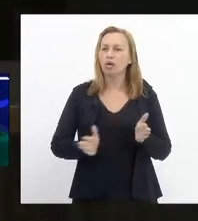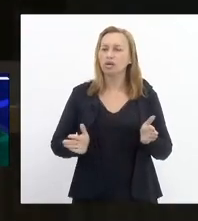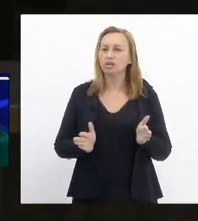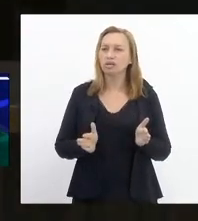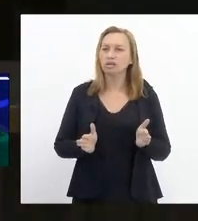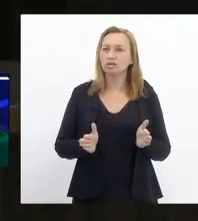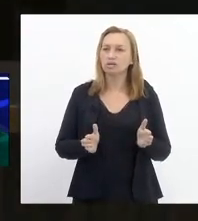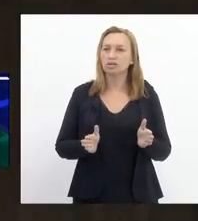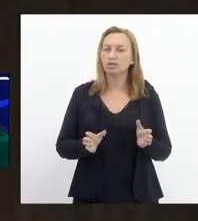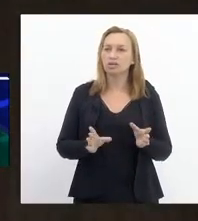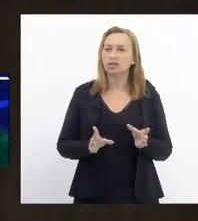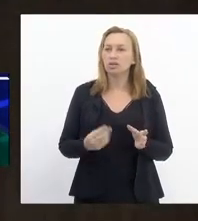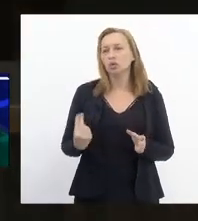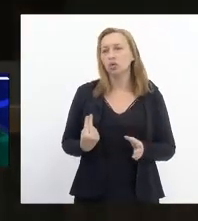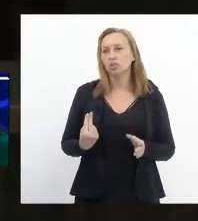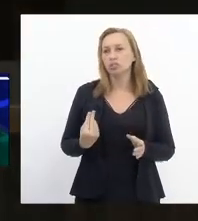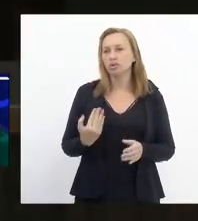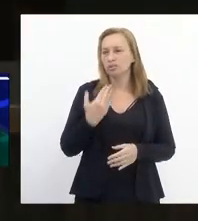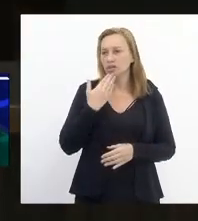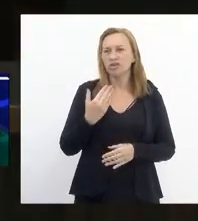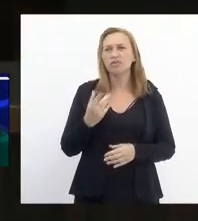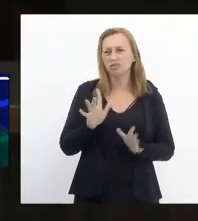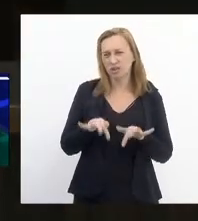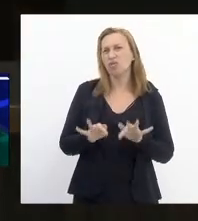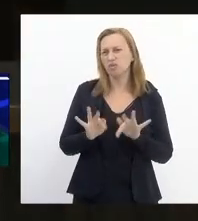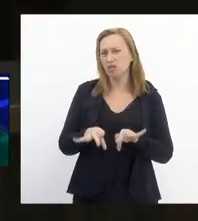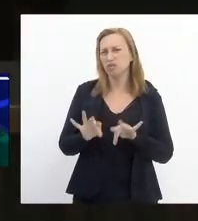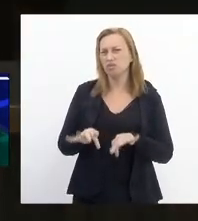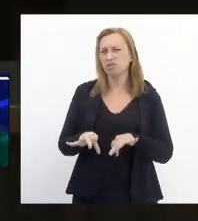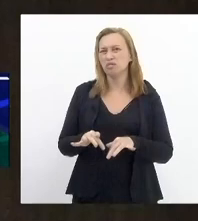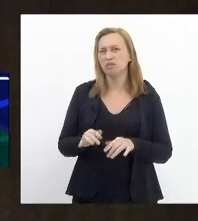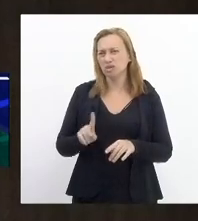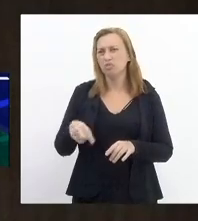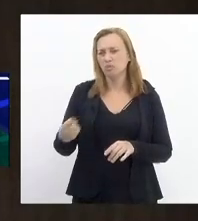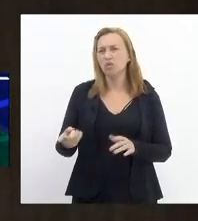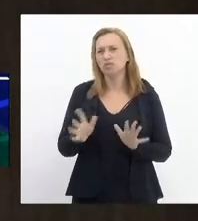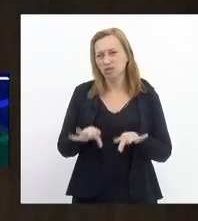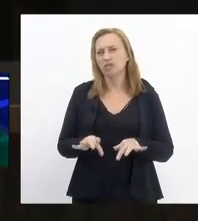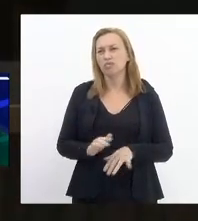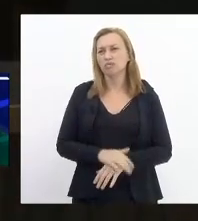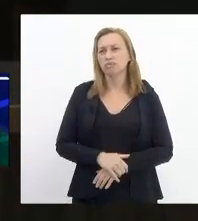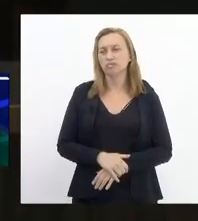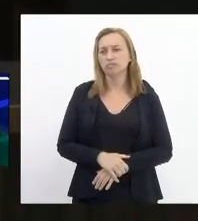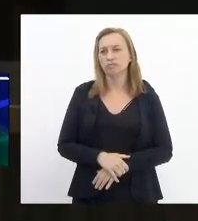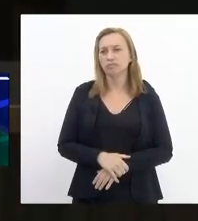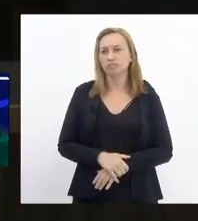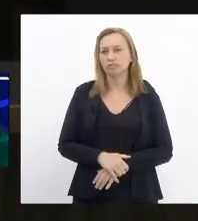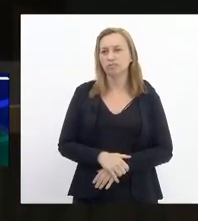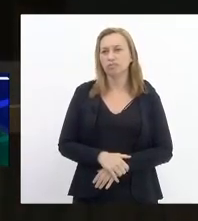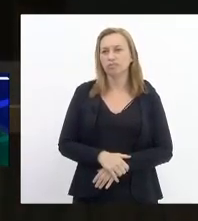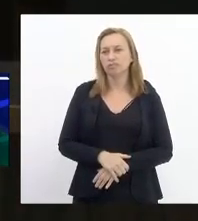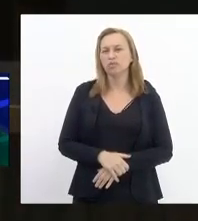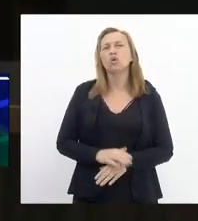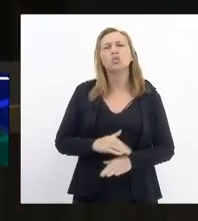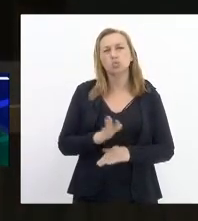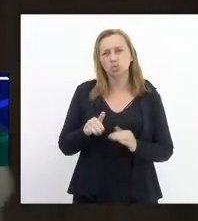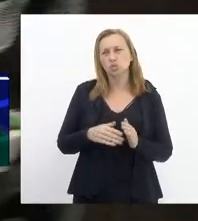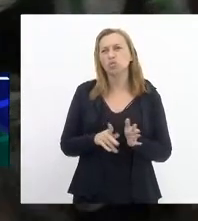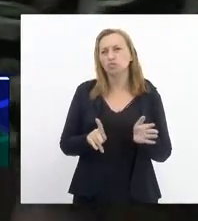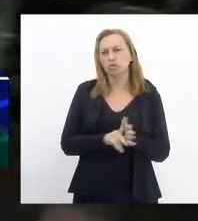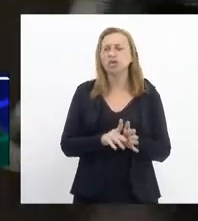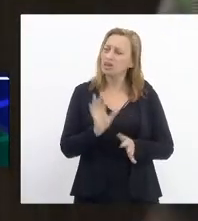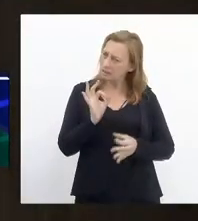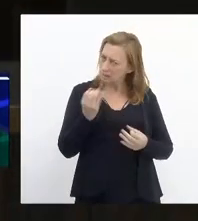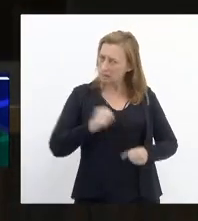Pra abrir a coautoria. Não, depois ao final, porque senão eu não deixei o Luiz. Eu não deixei o Luiz. Sim, senhor. E tenho feito assim com todos os projetos, ao Sim, final. Sim,